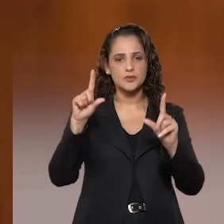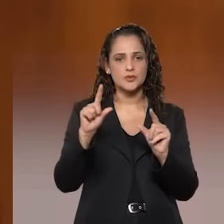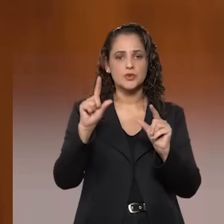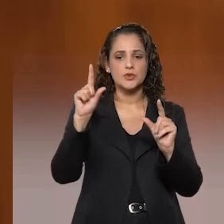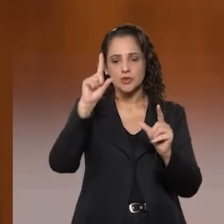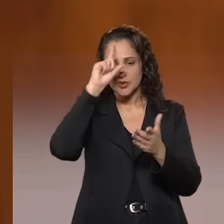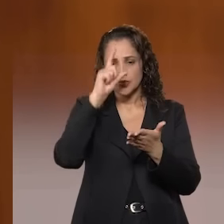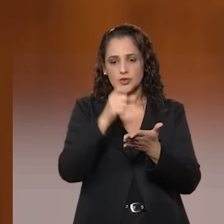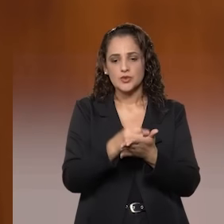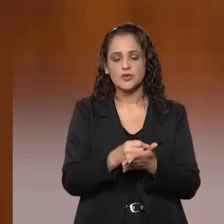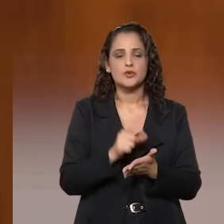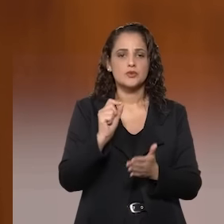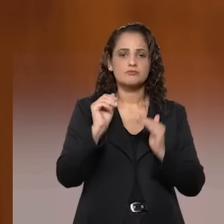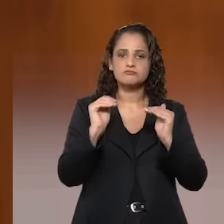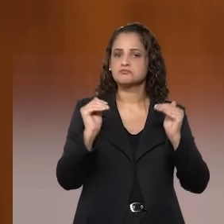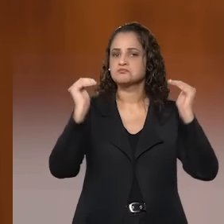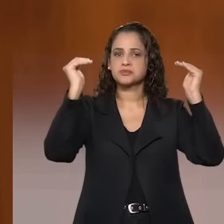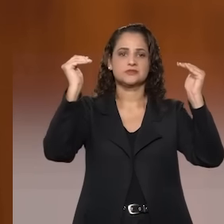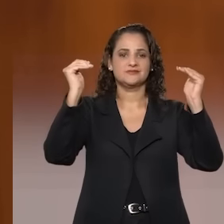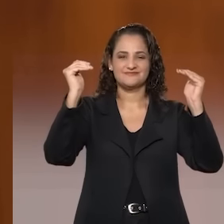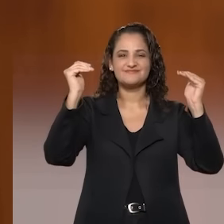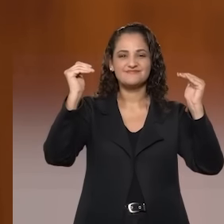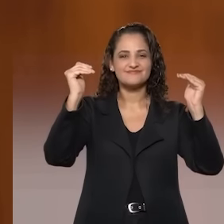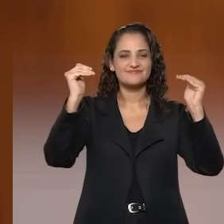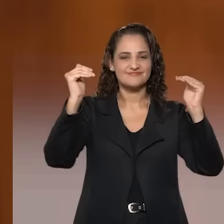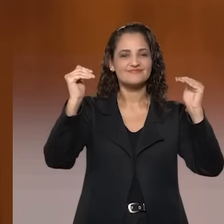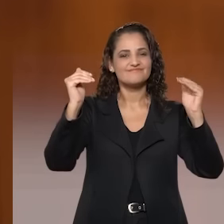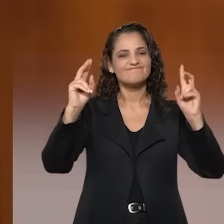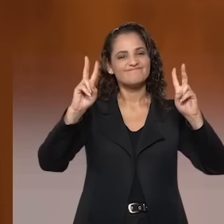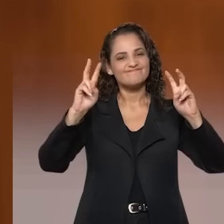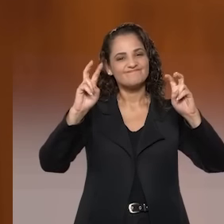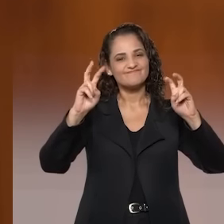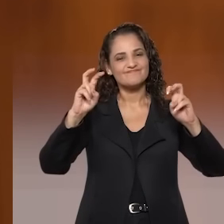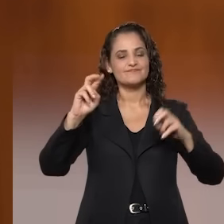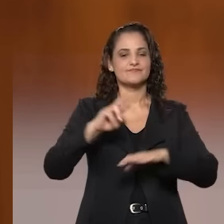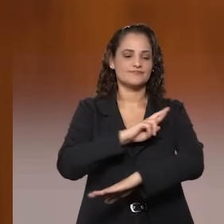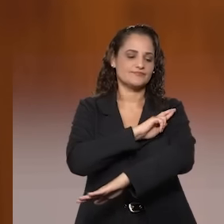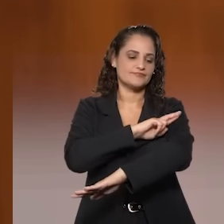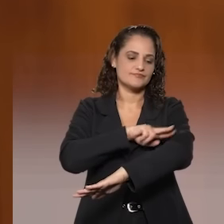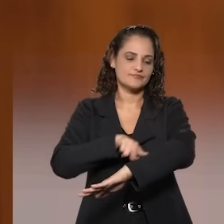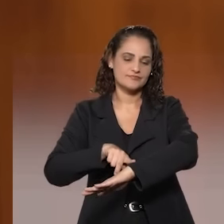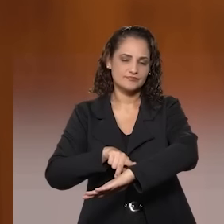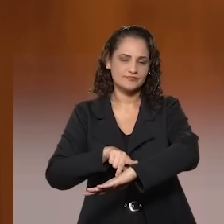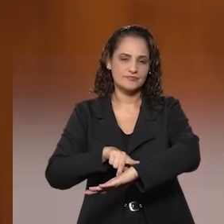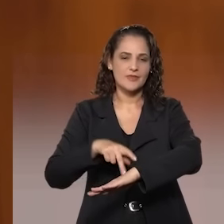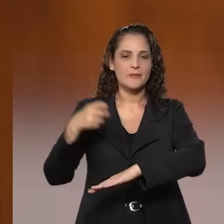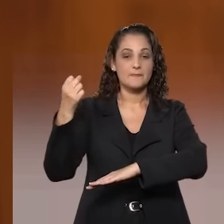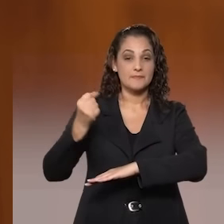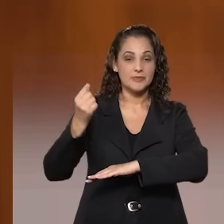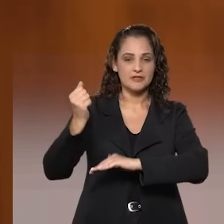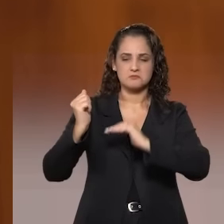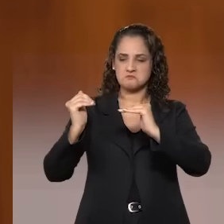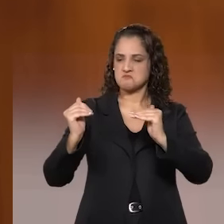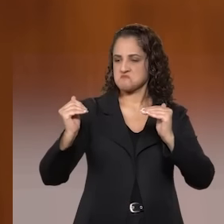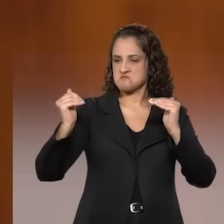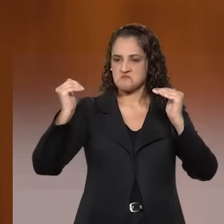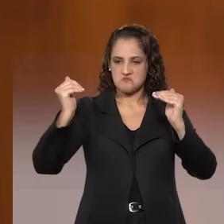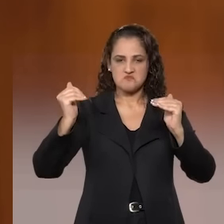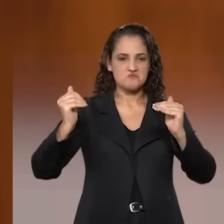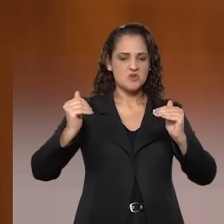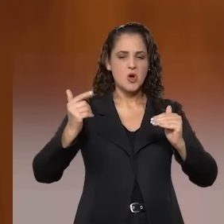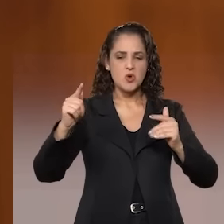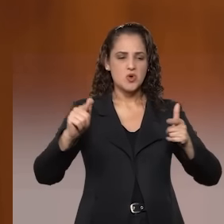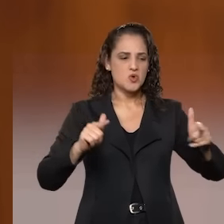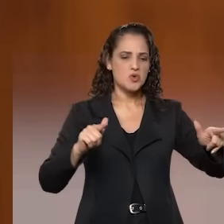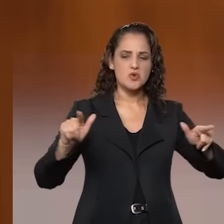definição da supremacia de uma entre aspas raça Branca sobre as demais então nós por que que